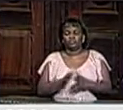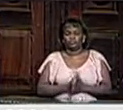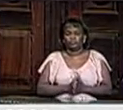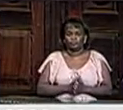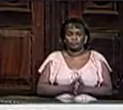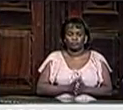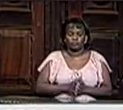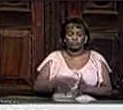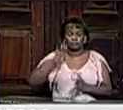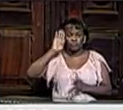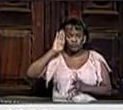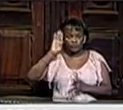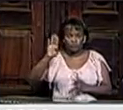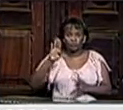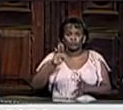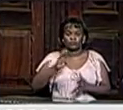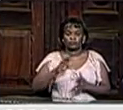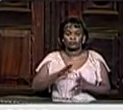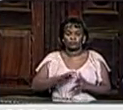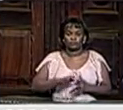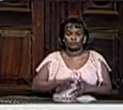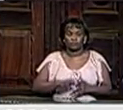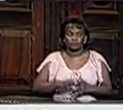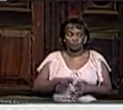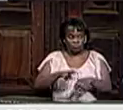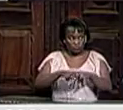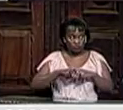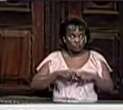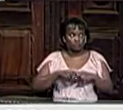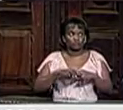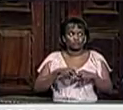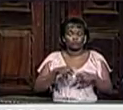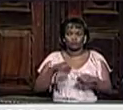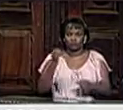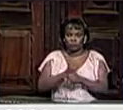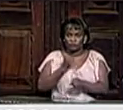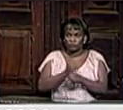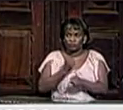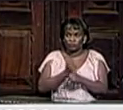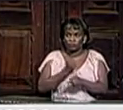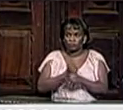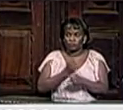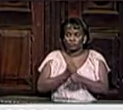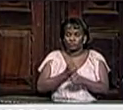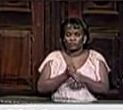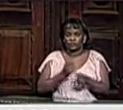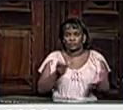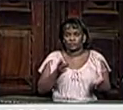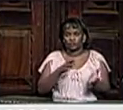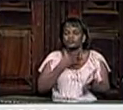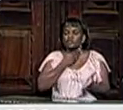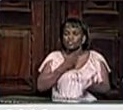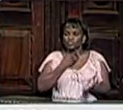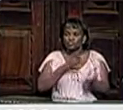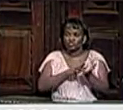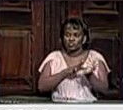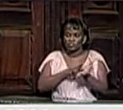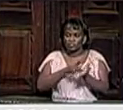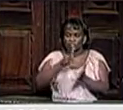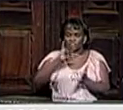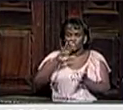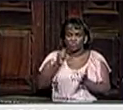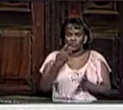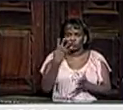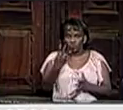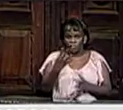reais, principalmente por causa da obra da pseudo linha